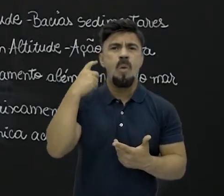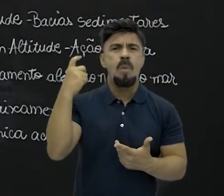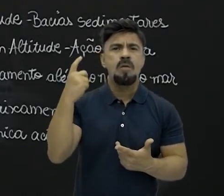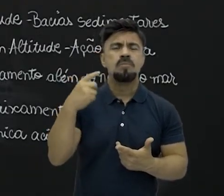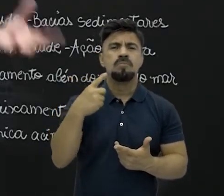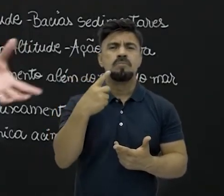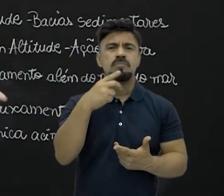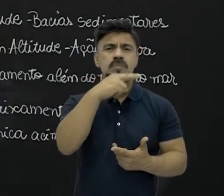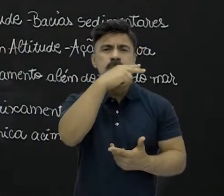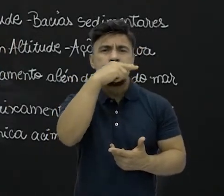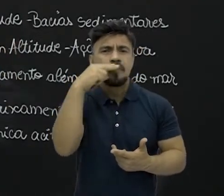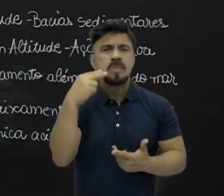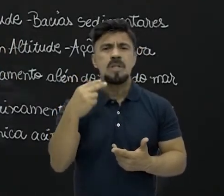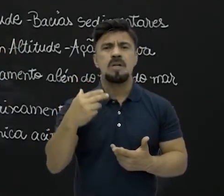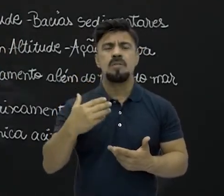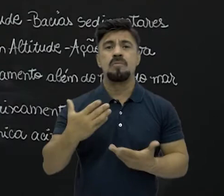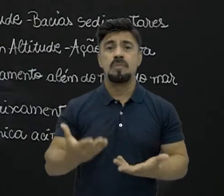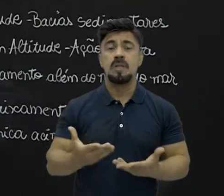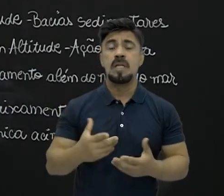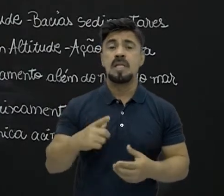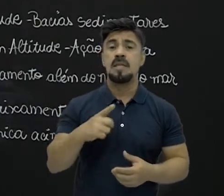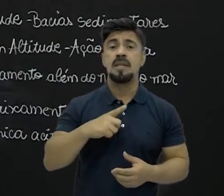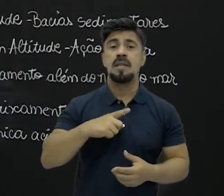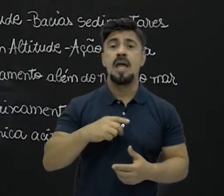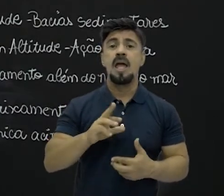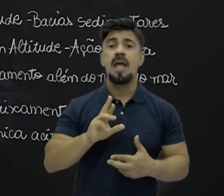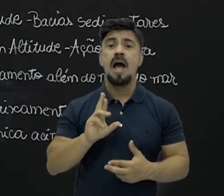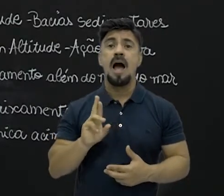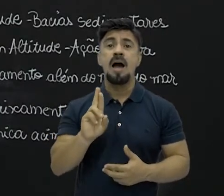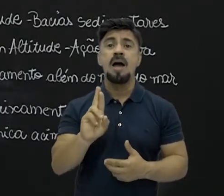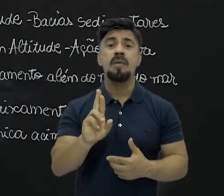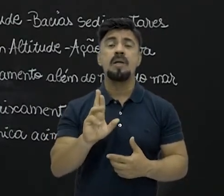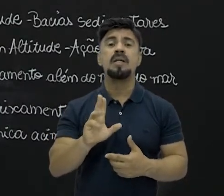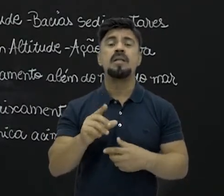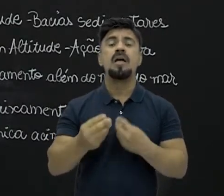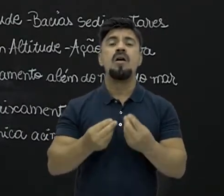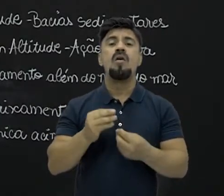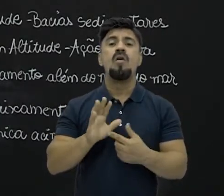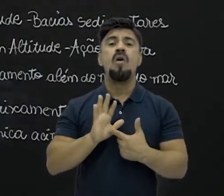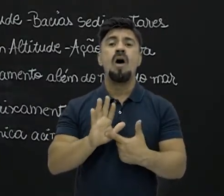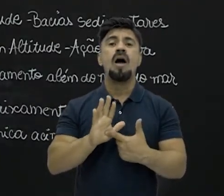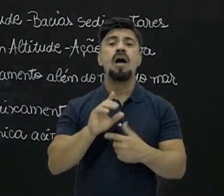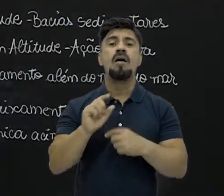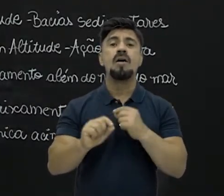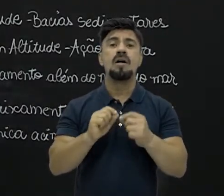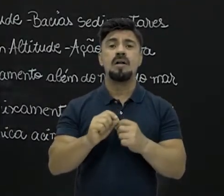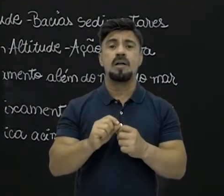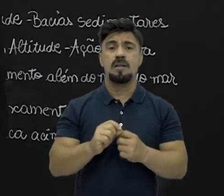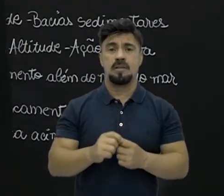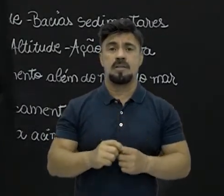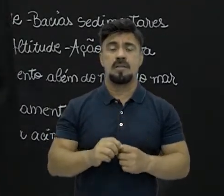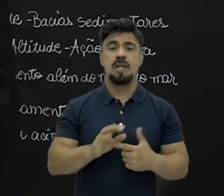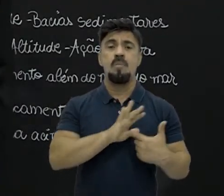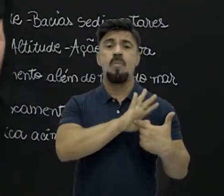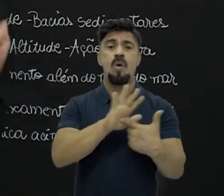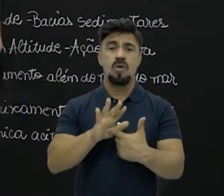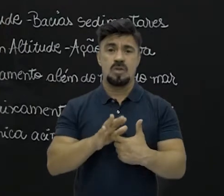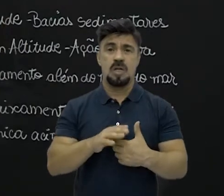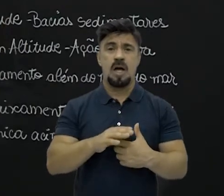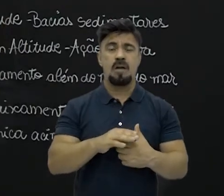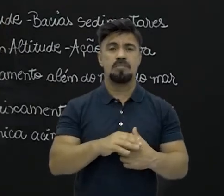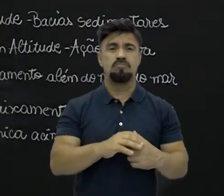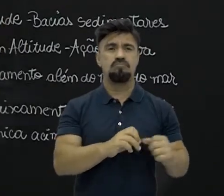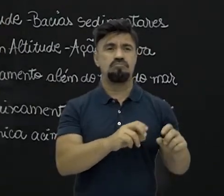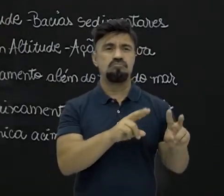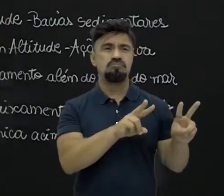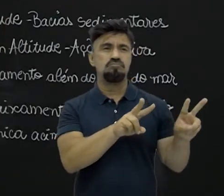cheiro, enfim. É aí que nós temos a representação da paisagem, a forma com que a paisagem está sendo mostrada para a gente. E a gente